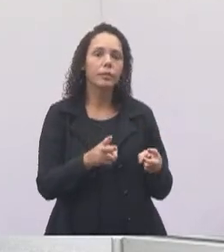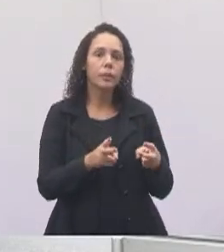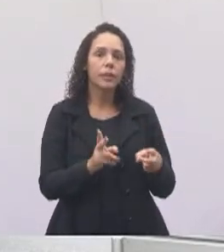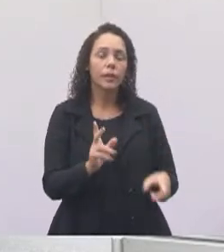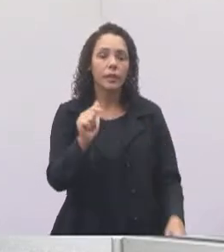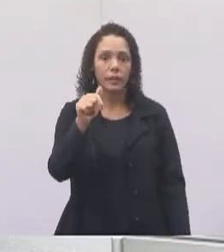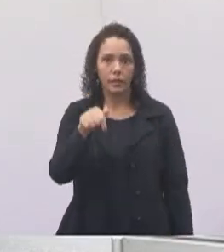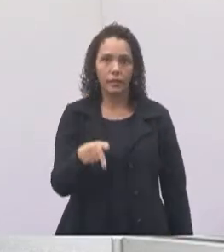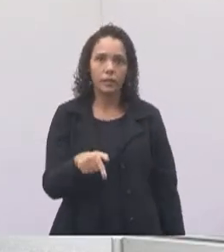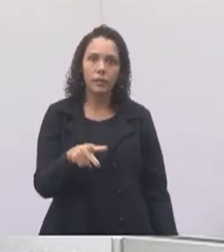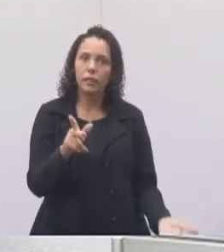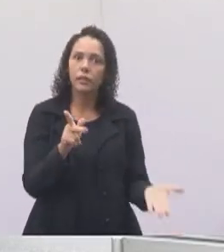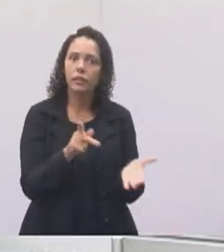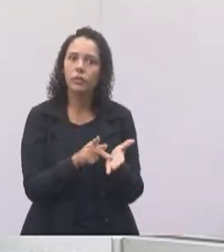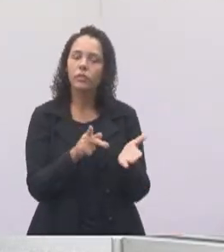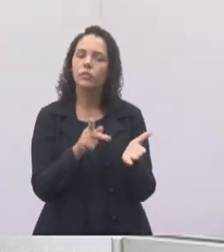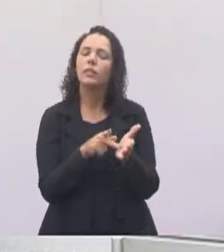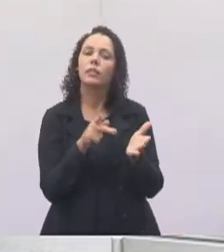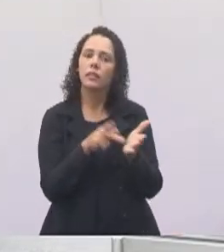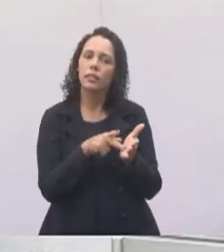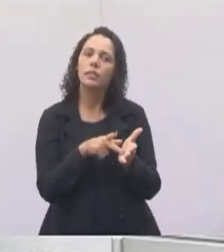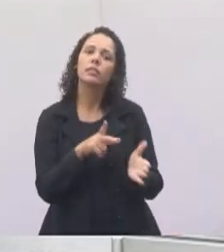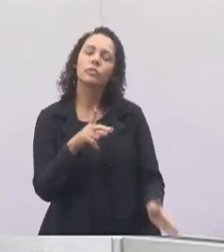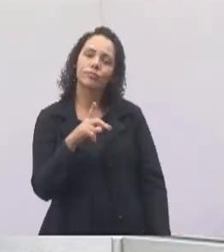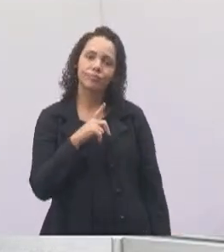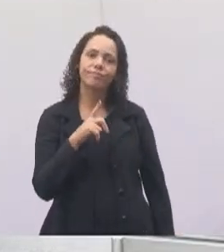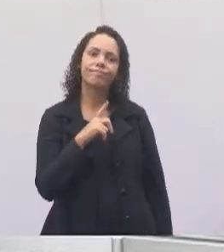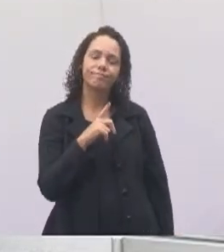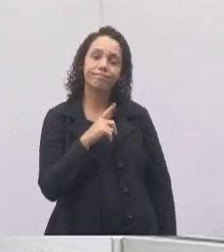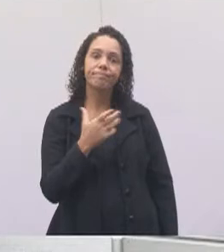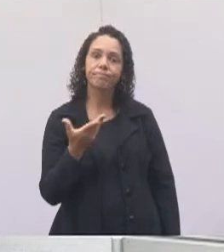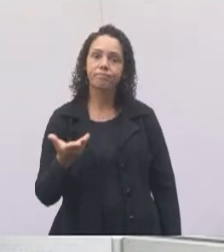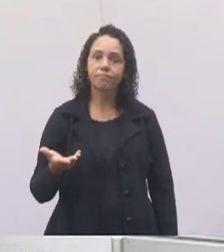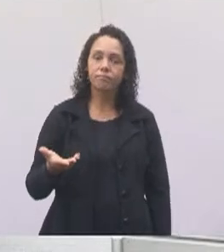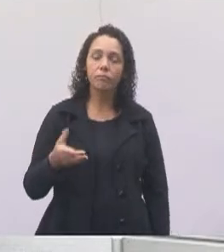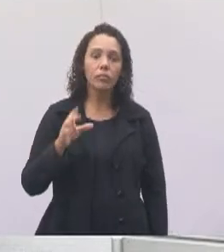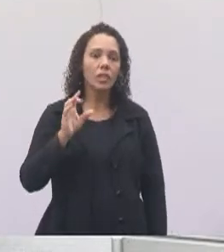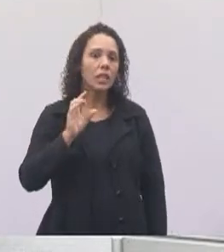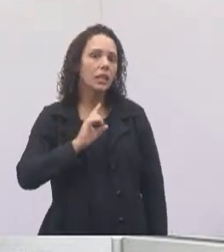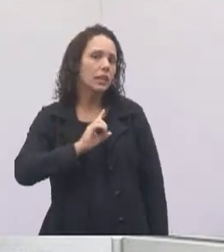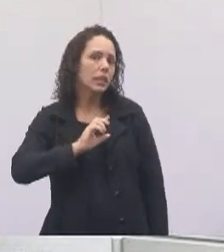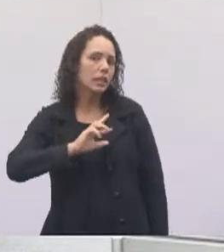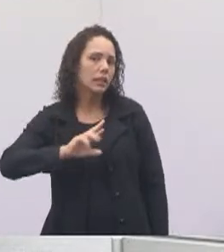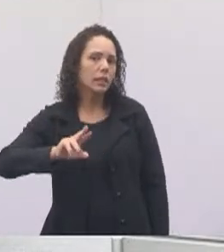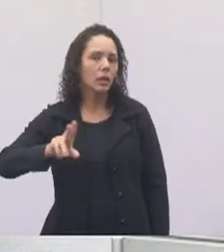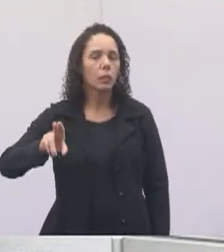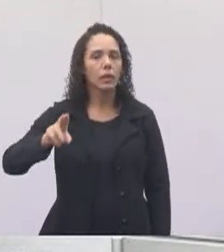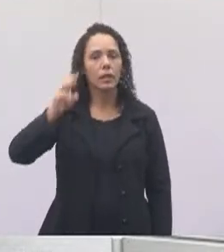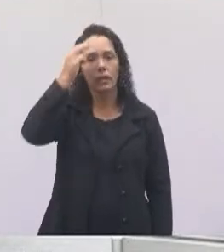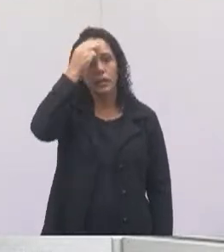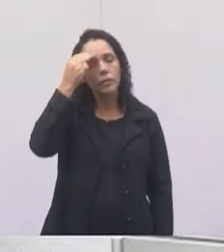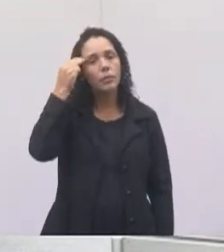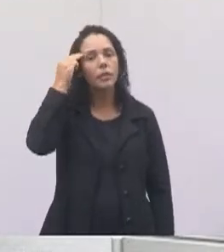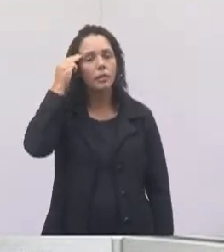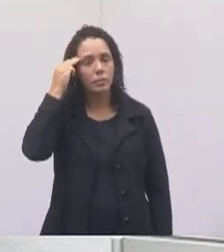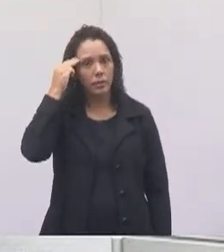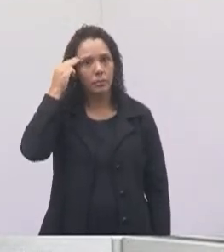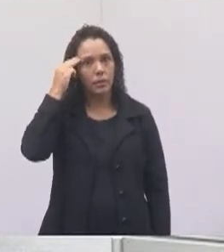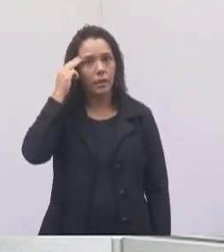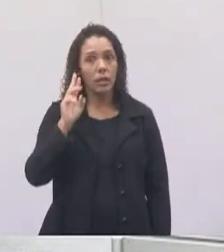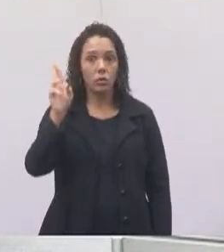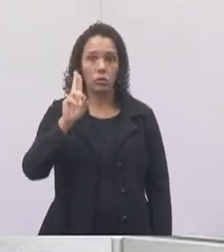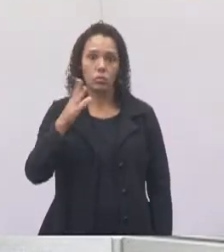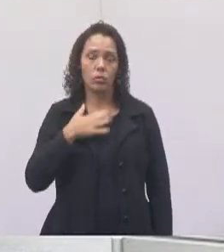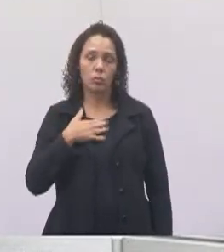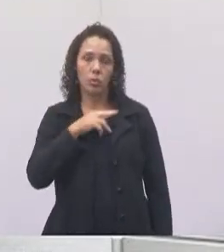aqui realmente fica assim. Não foi a fala da nobre vereadora Maria Amélia, que usou meu nome na